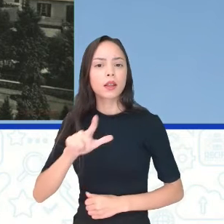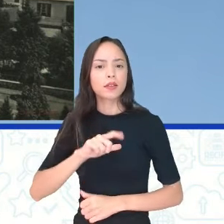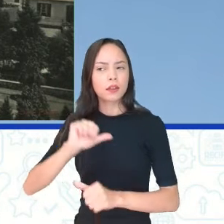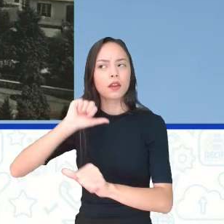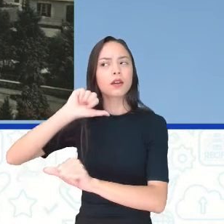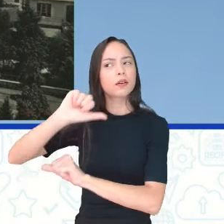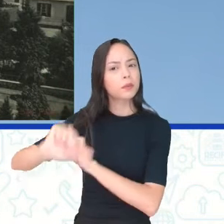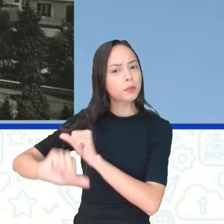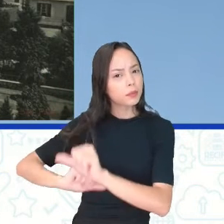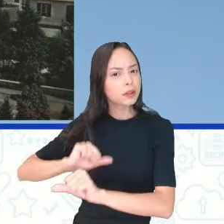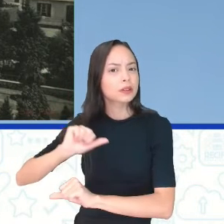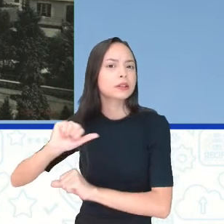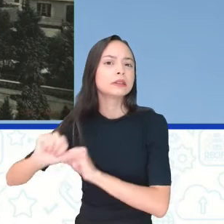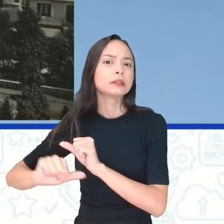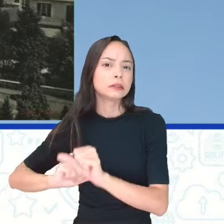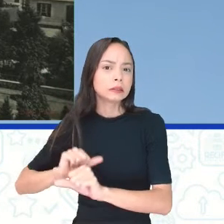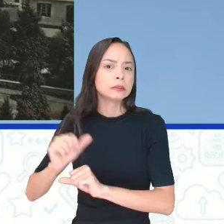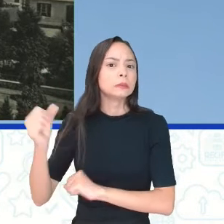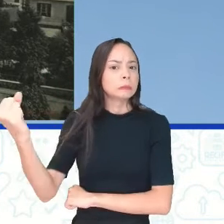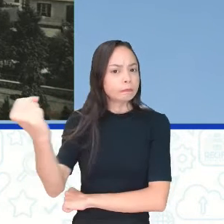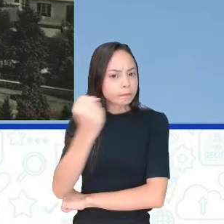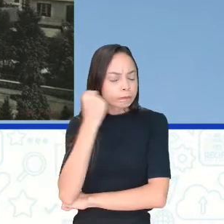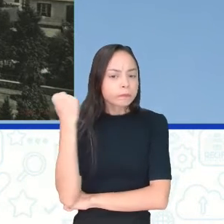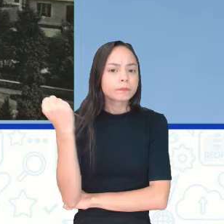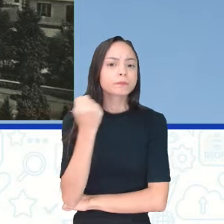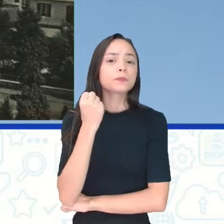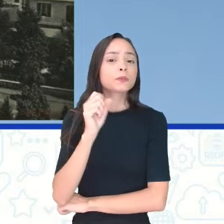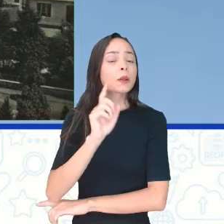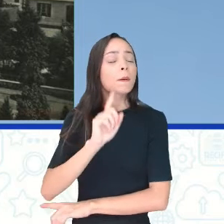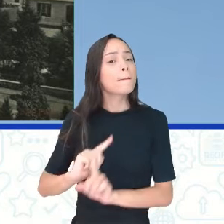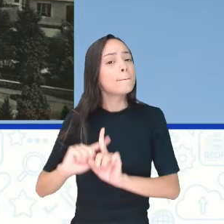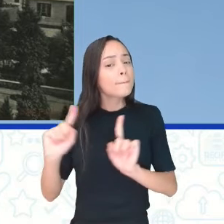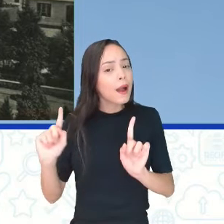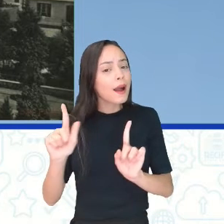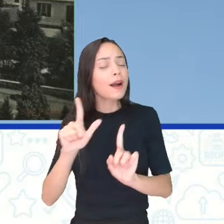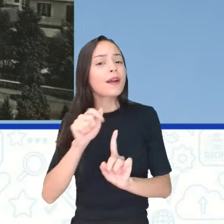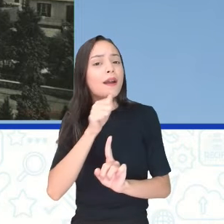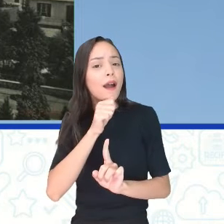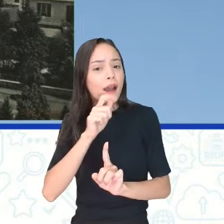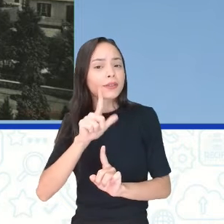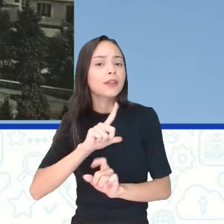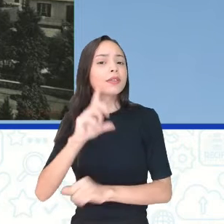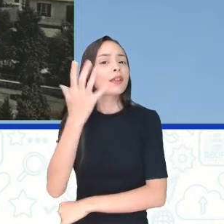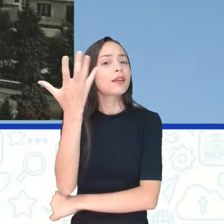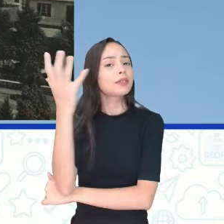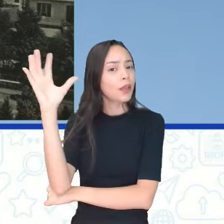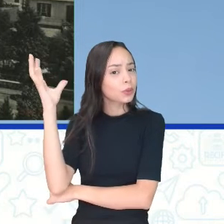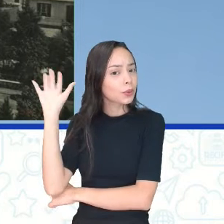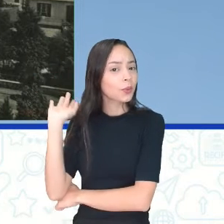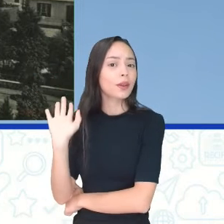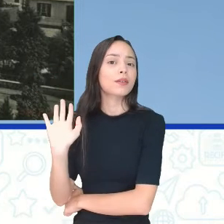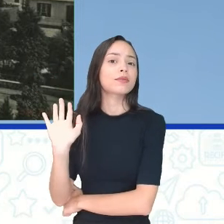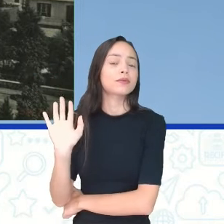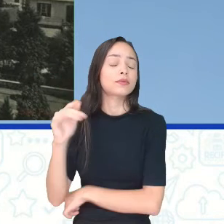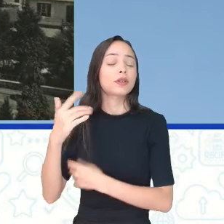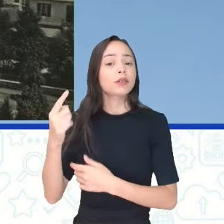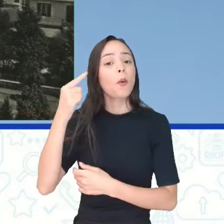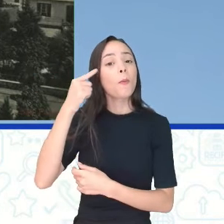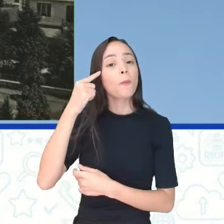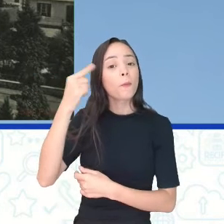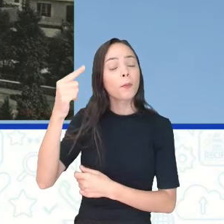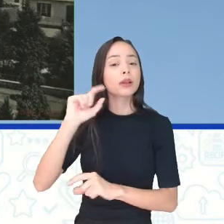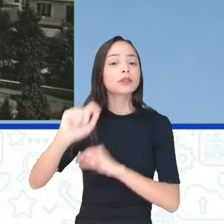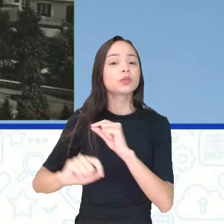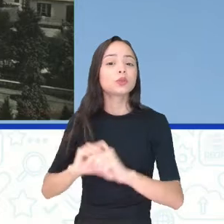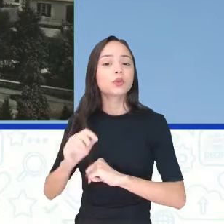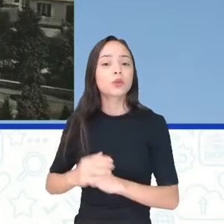alterações mais drásticas, porém ainda temos elementos da natureza. Então vamos sempre pensando naquelas formas que eu falei,